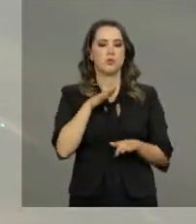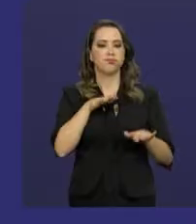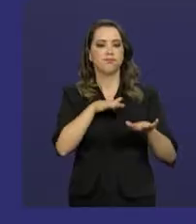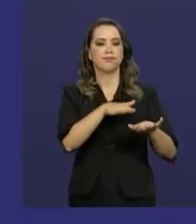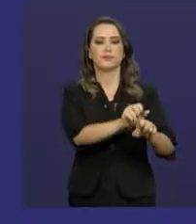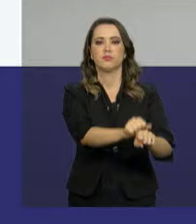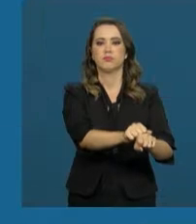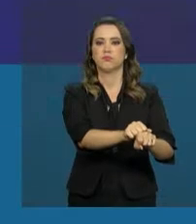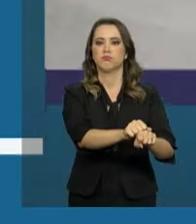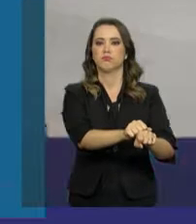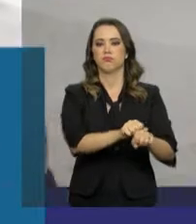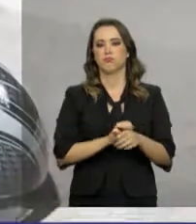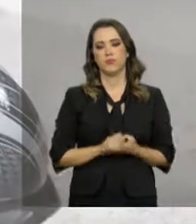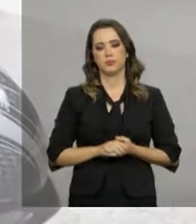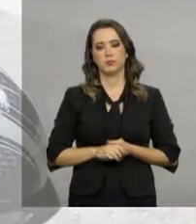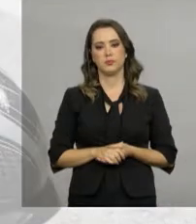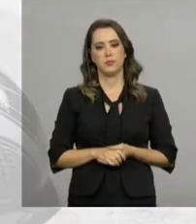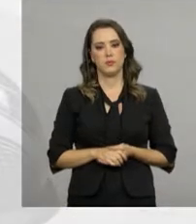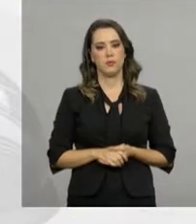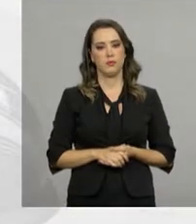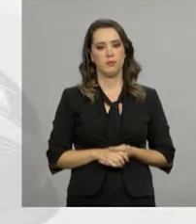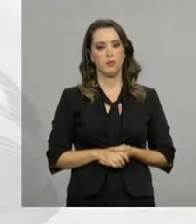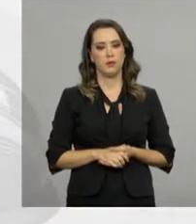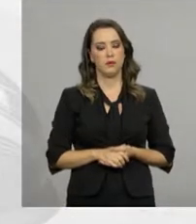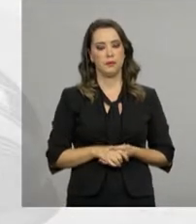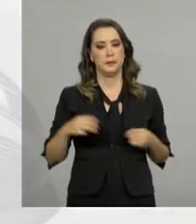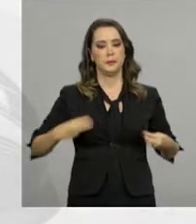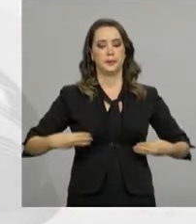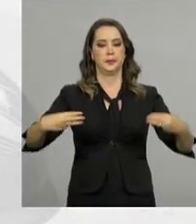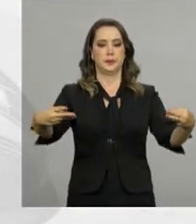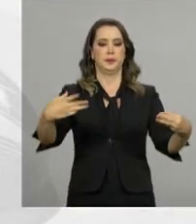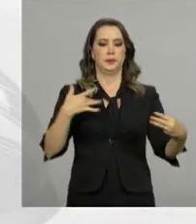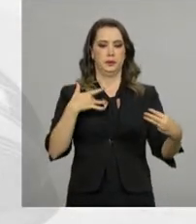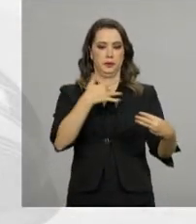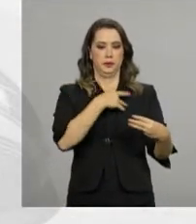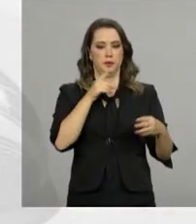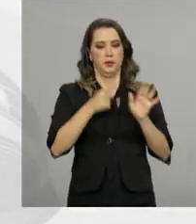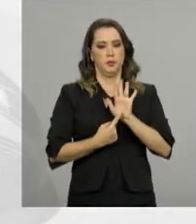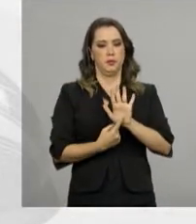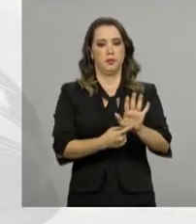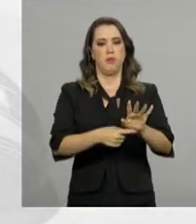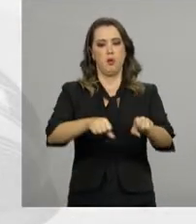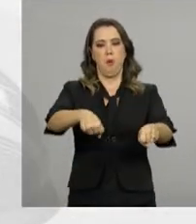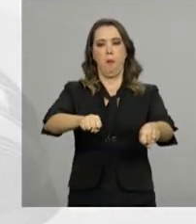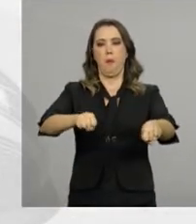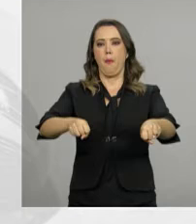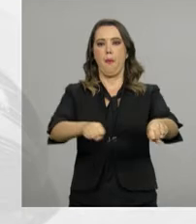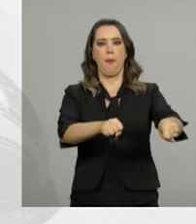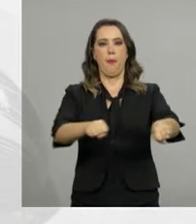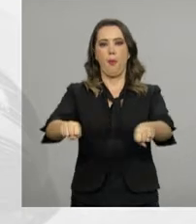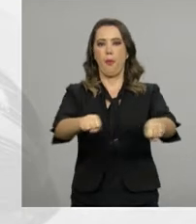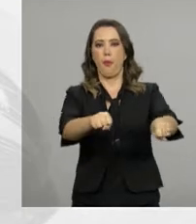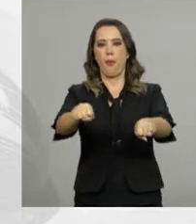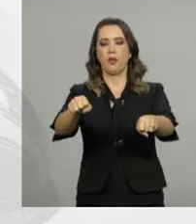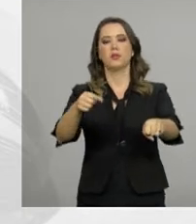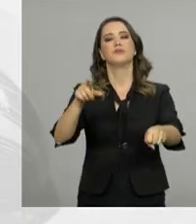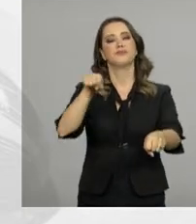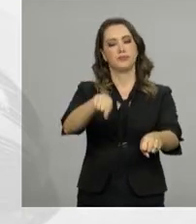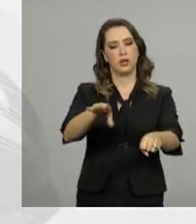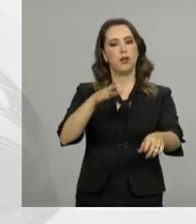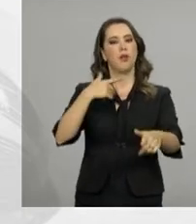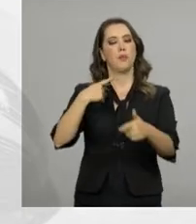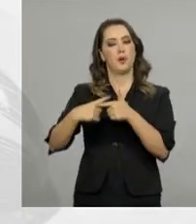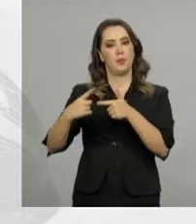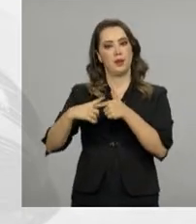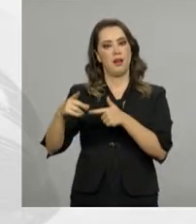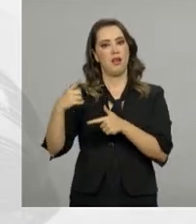trânsito dados do ministério da saúde apontam que os motoboys são os que mais sofrem acidentes relacionados ao trabalho eles